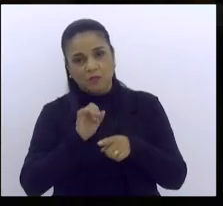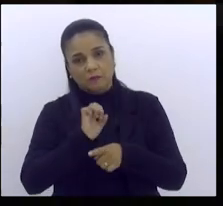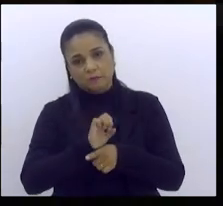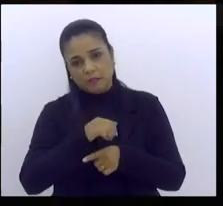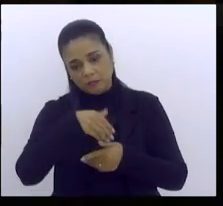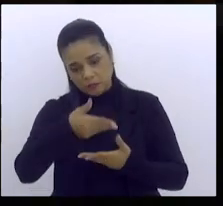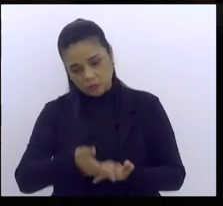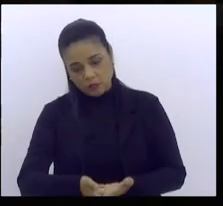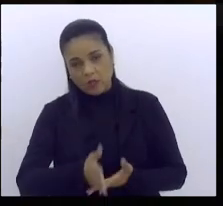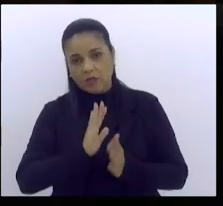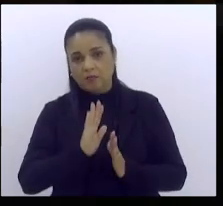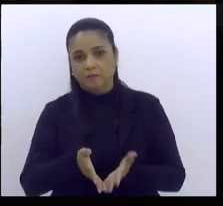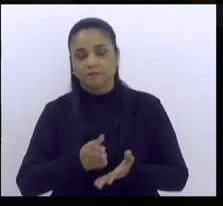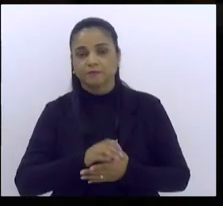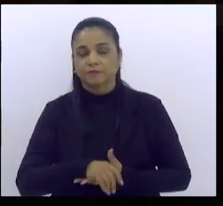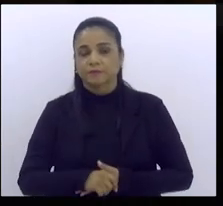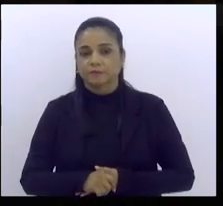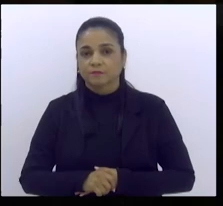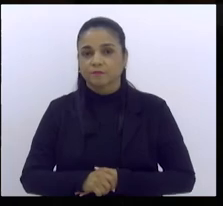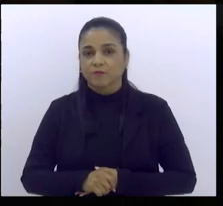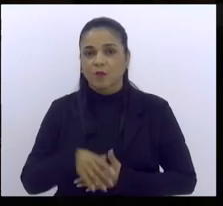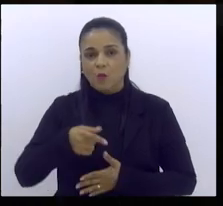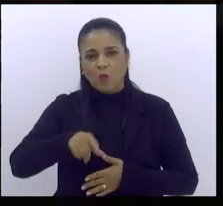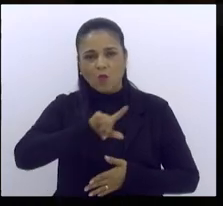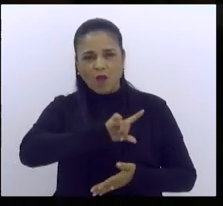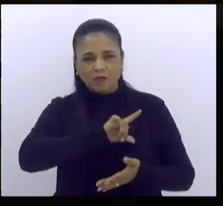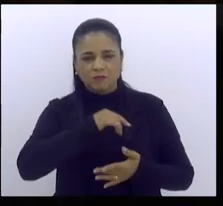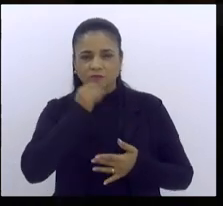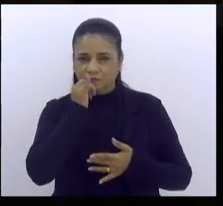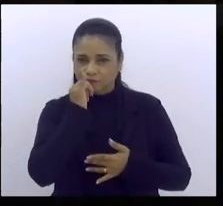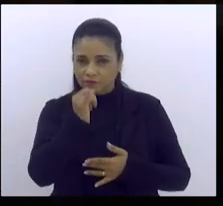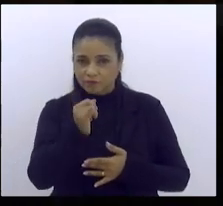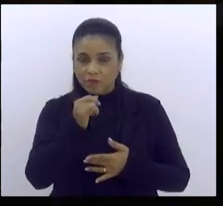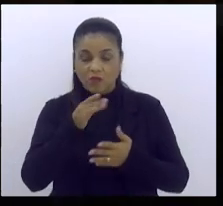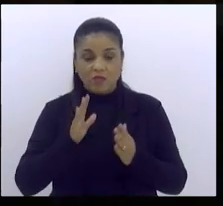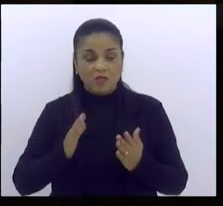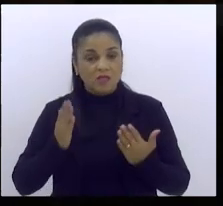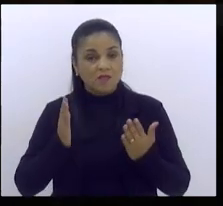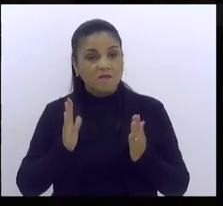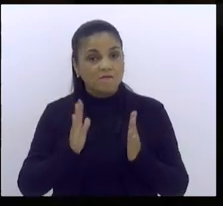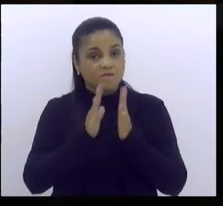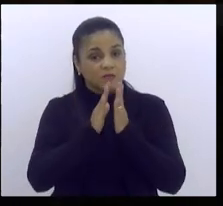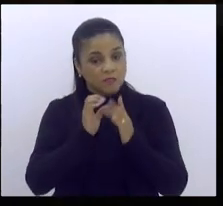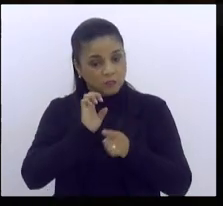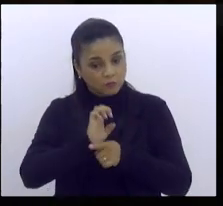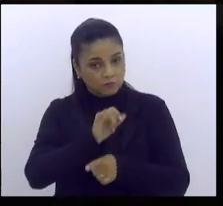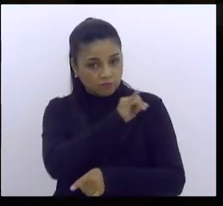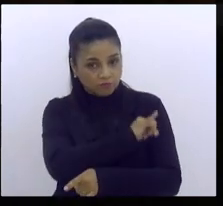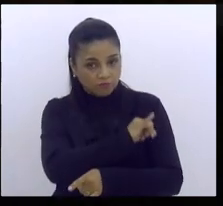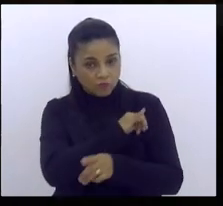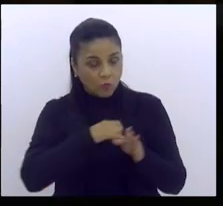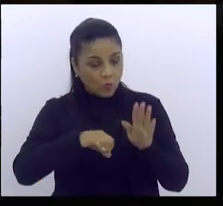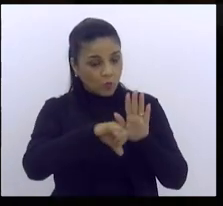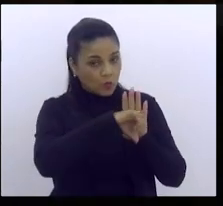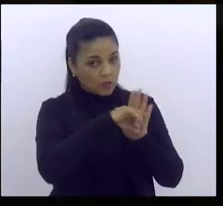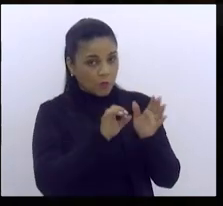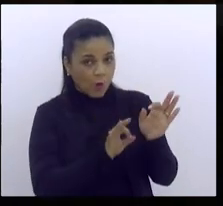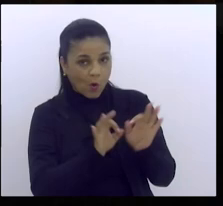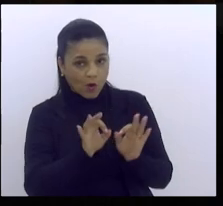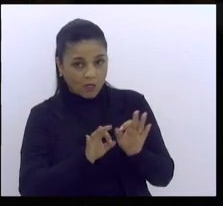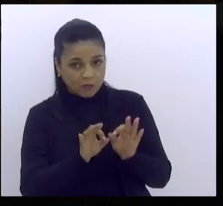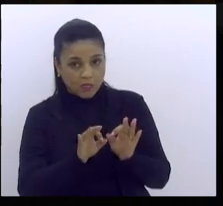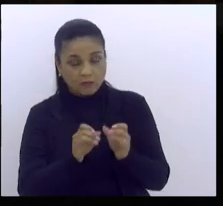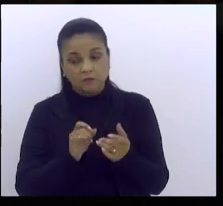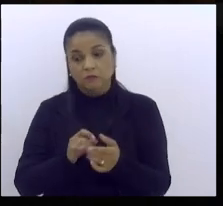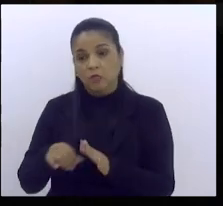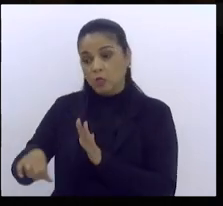Eu dizia ainda há pouco que a gente enfrenta aqui no Estado do Rio de Janeiro o crime organizado e